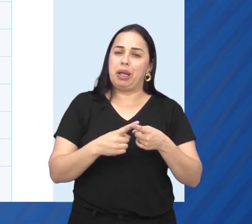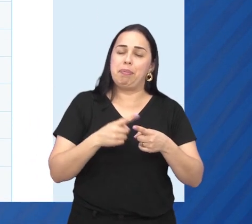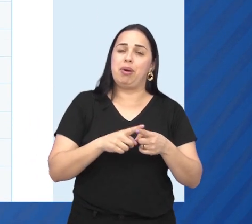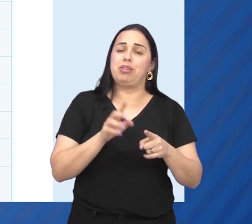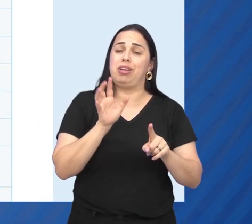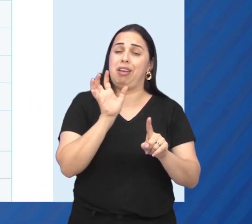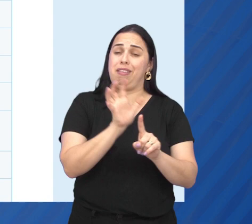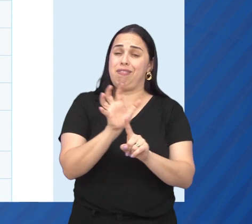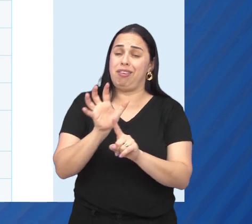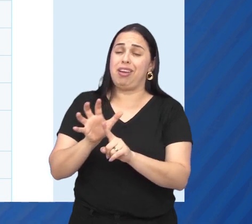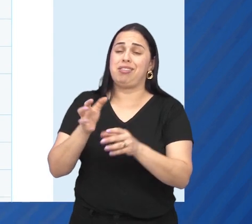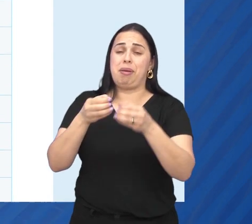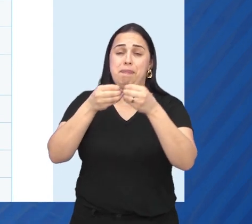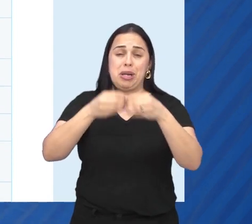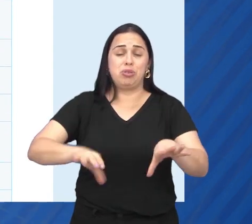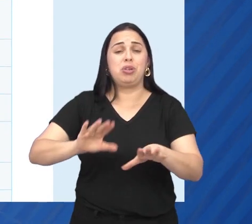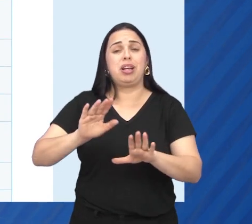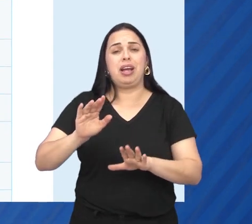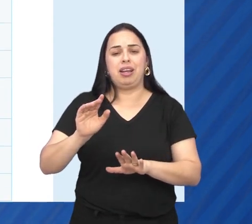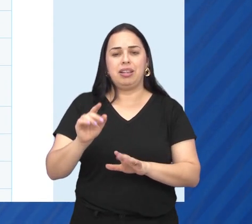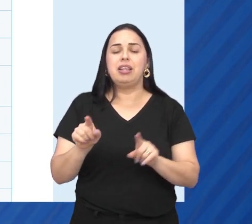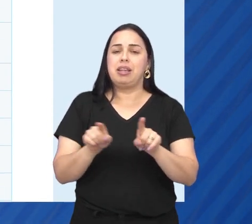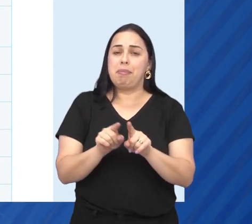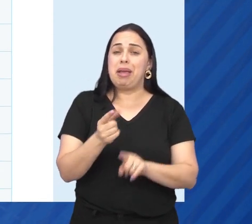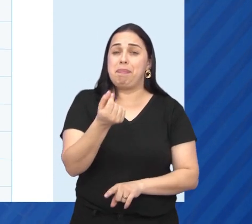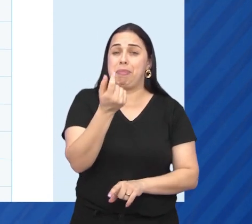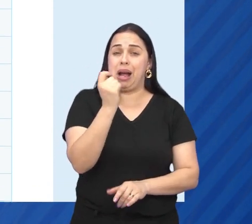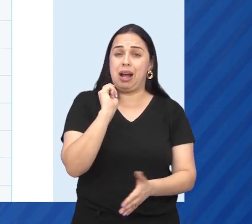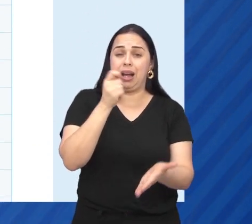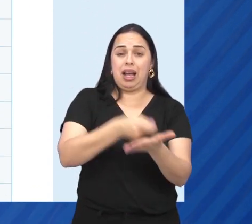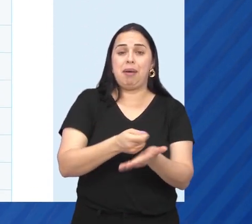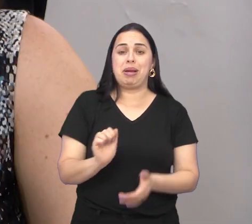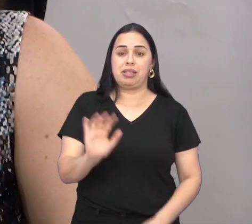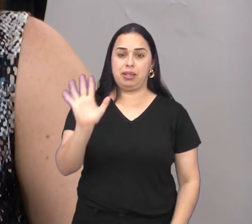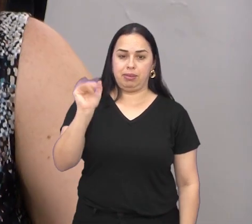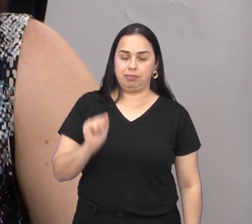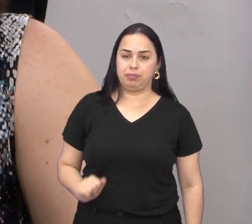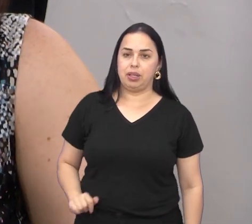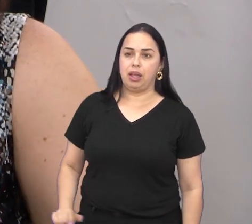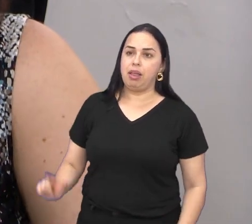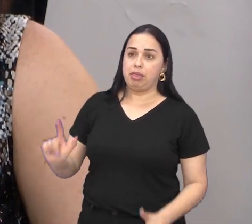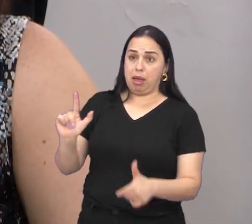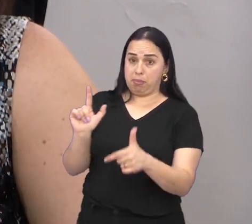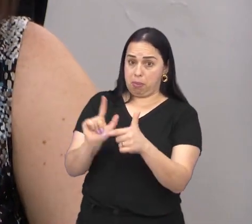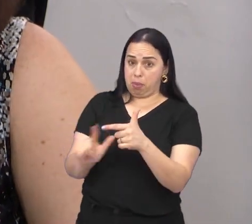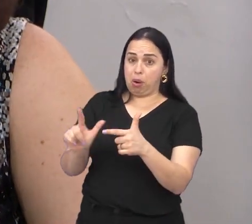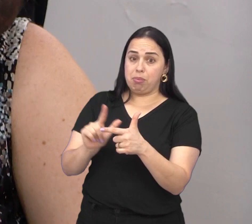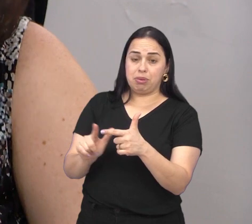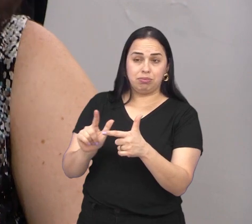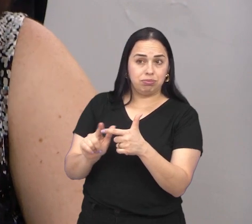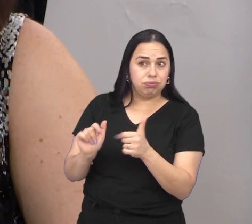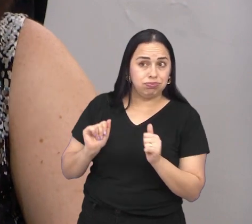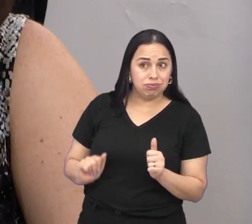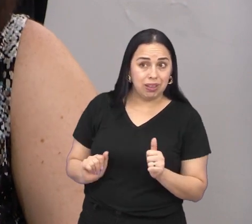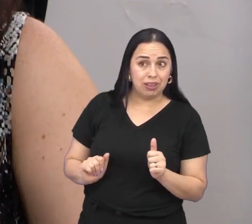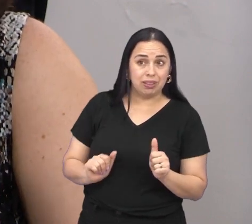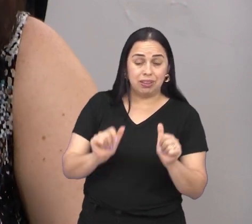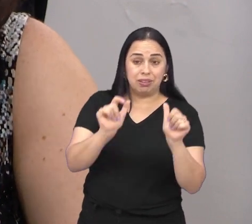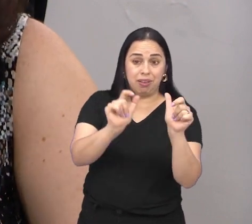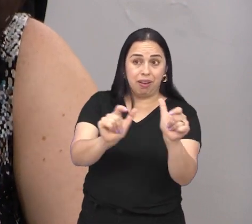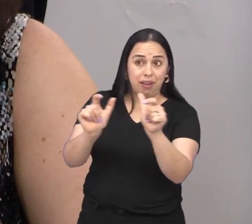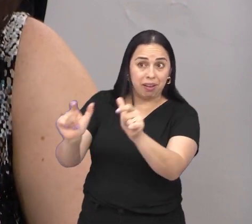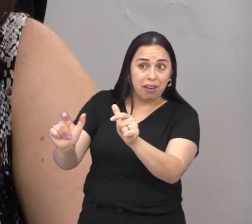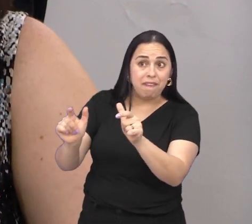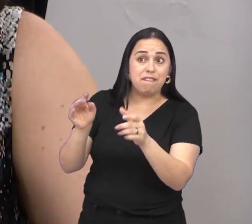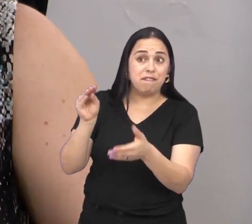tenha impacto negativo em relação aos valores das tarifas. Nós já temos um problema hoje em vários bairros que